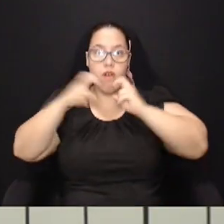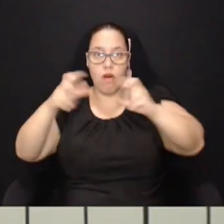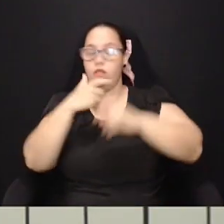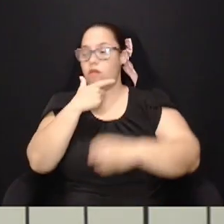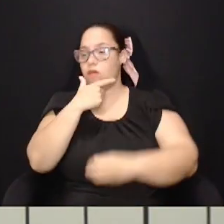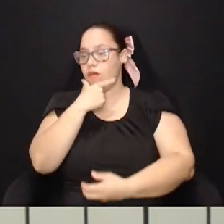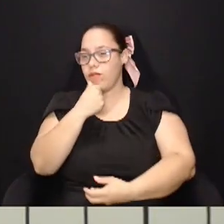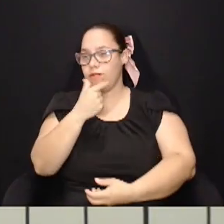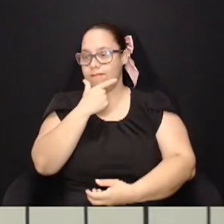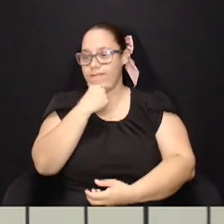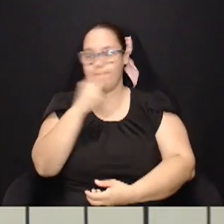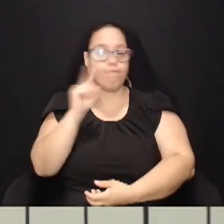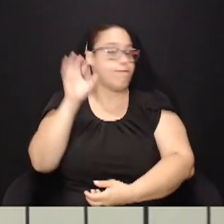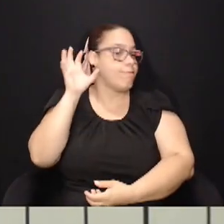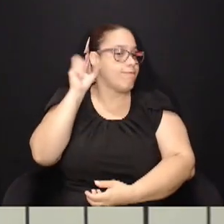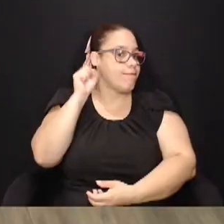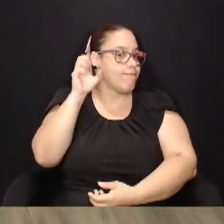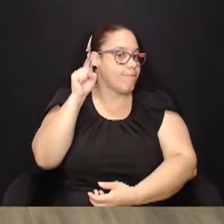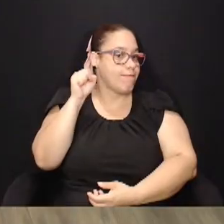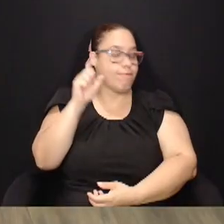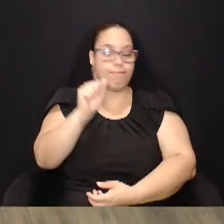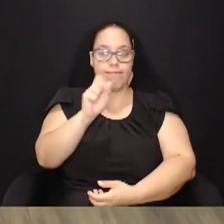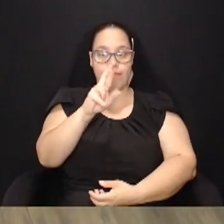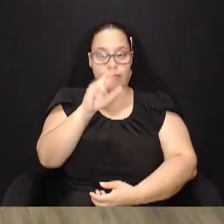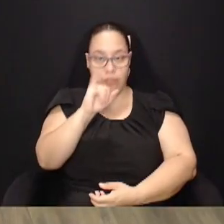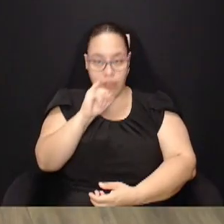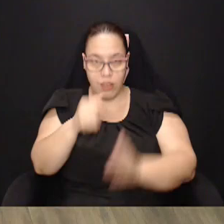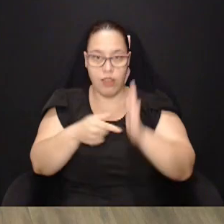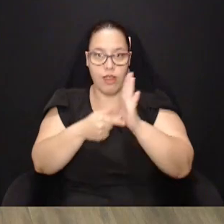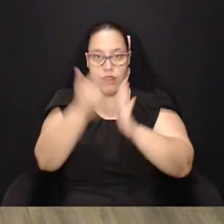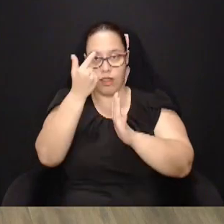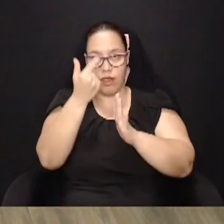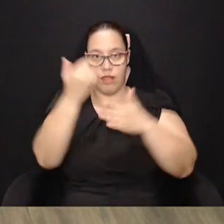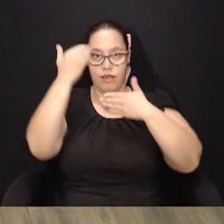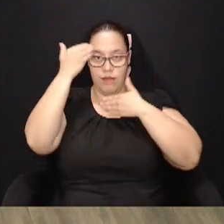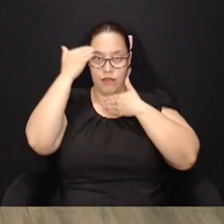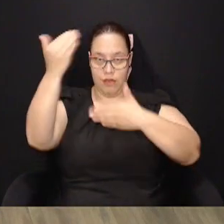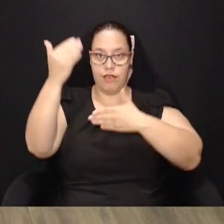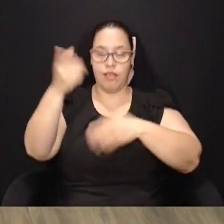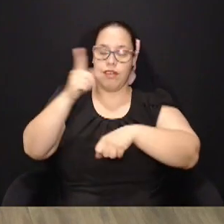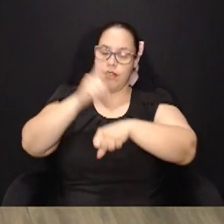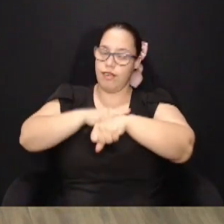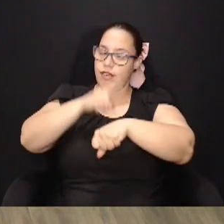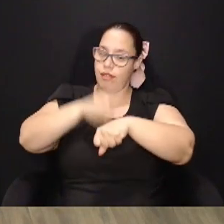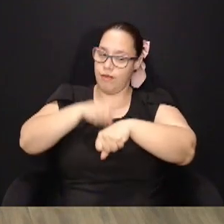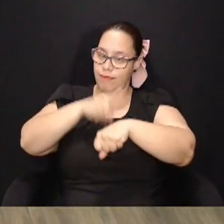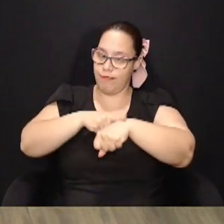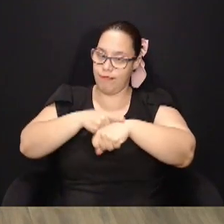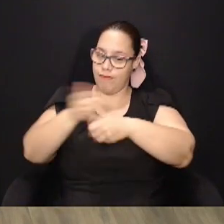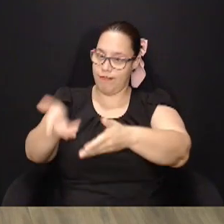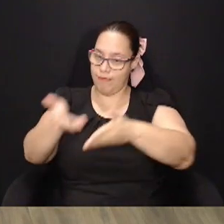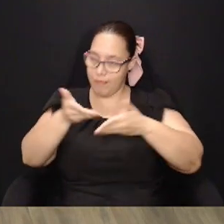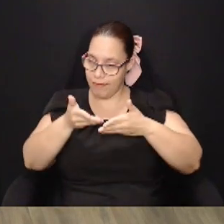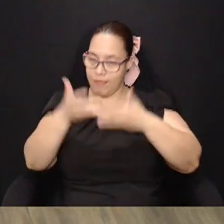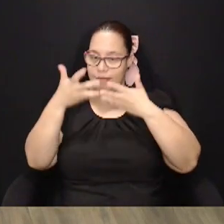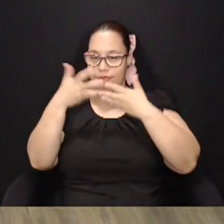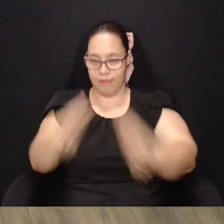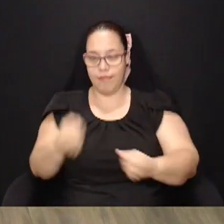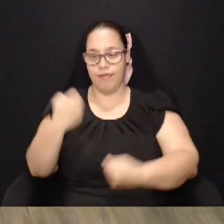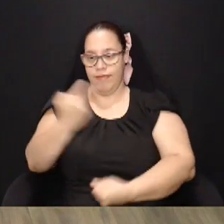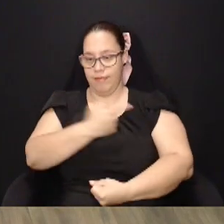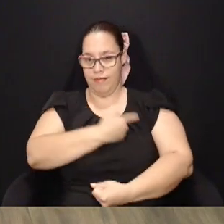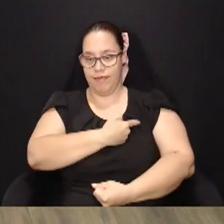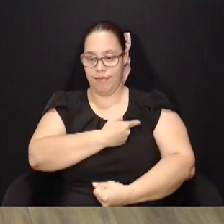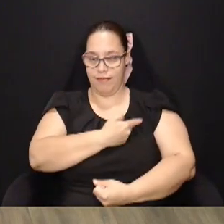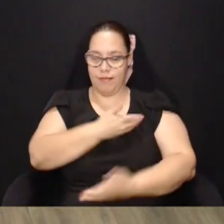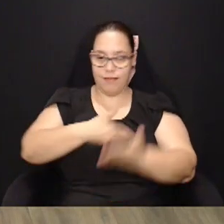Foi Ouvido. Então, Ari, primeiramente, muito obrigado pela disponibilidade do seu tempo, ter aceito o convite para participar aqui